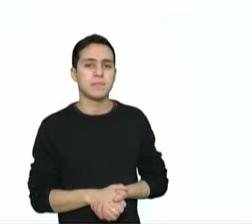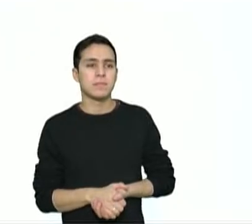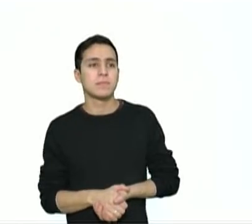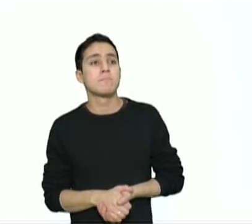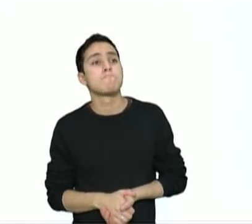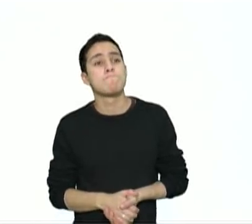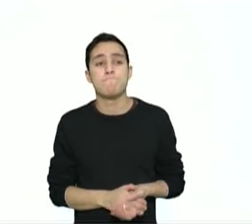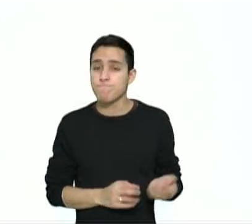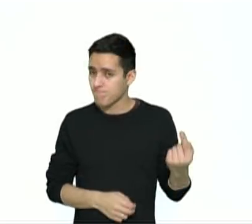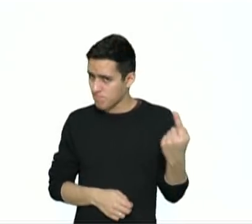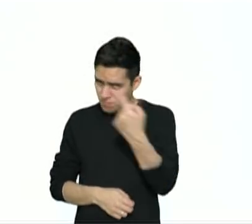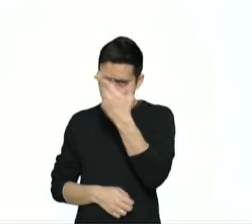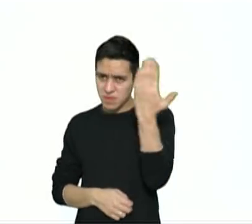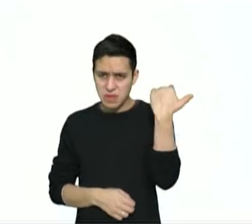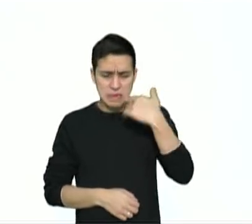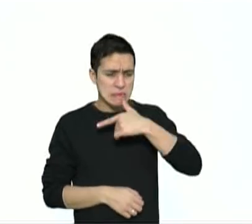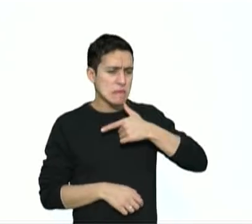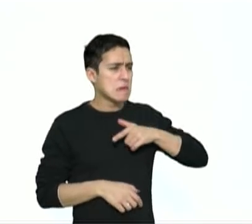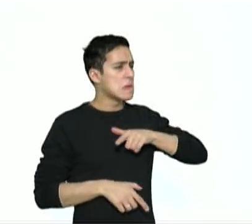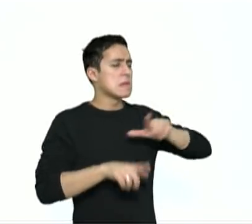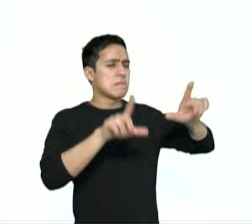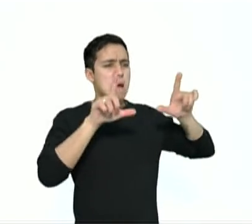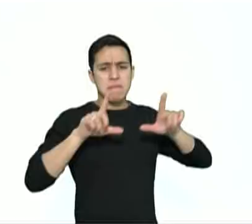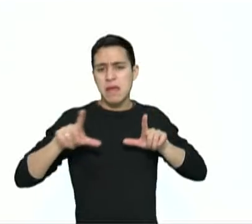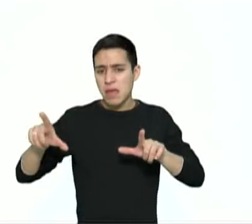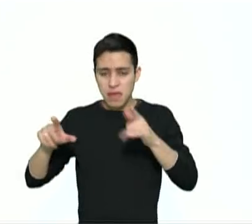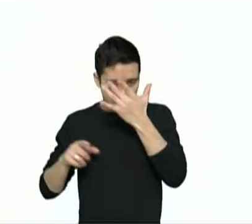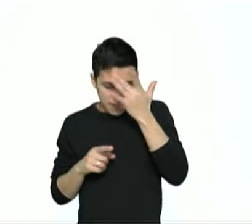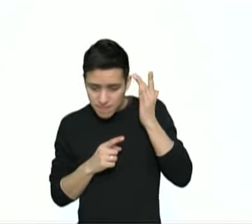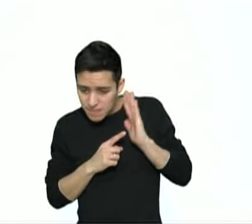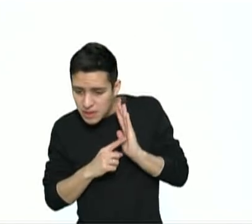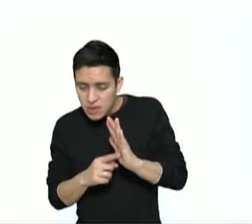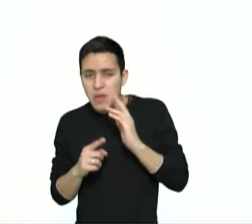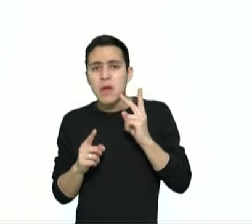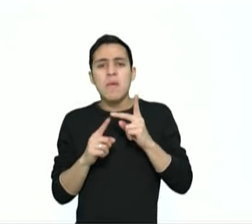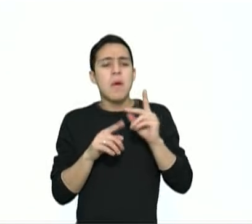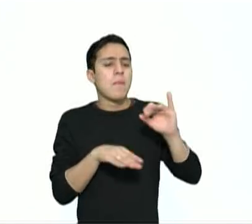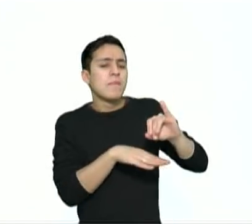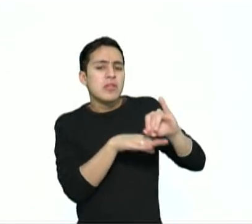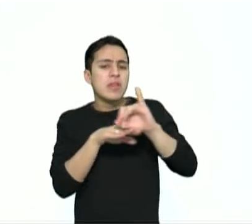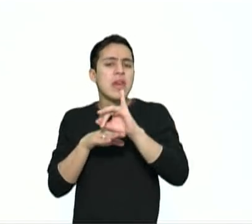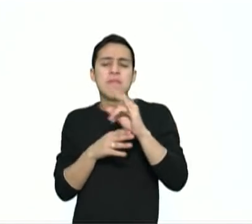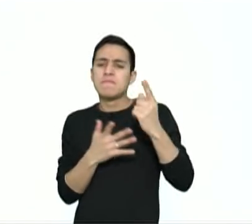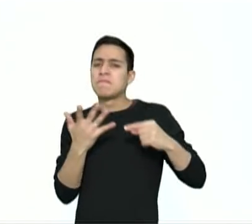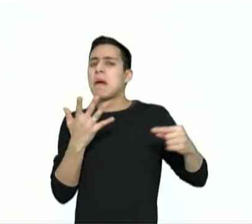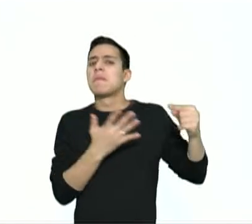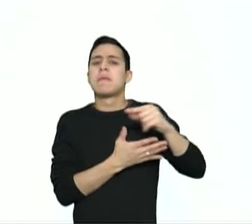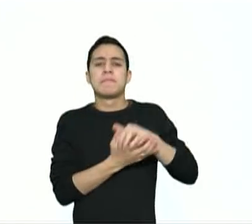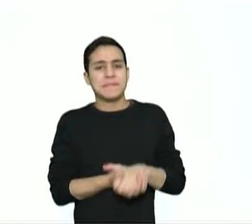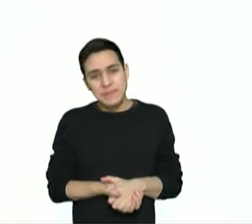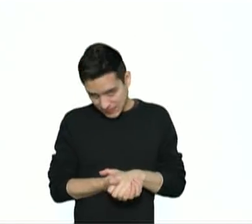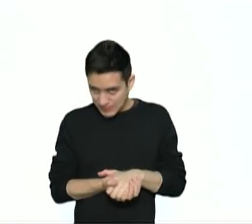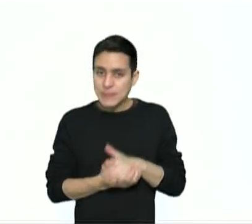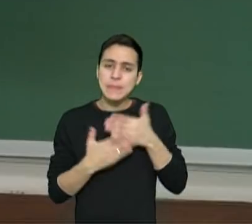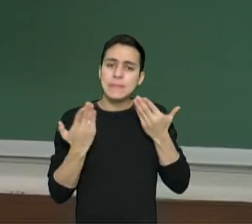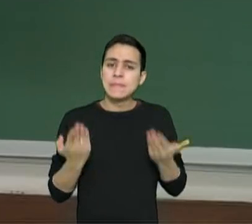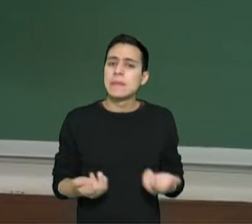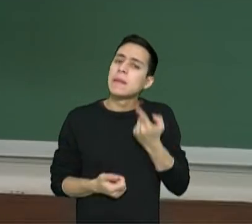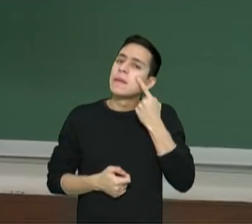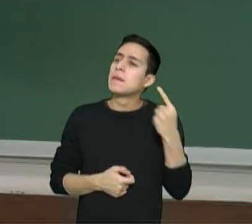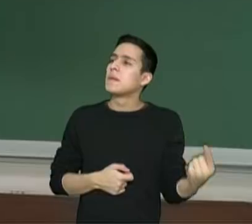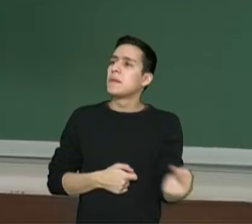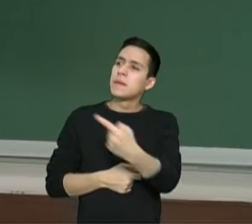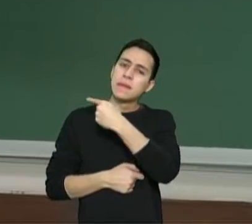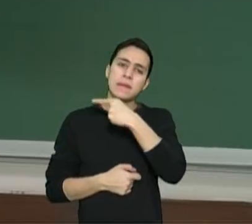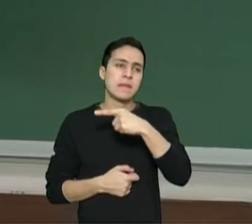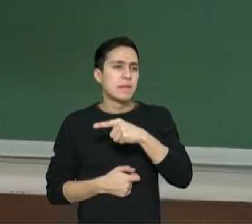As obras eram variadas e retratavam pessoas, objetos e natureza, né? Então, o que a prof acabou de falar. Então, aqui, né, a gente